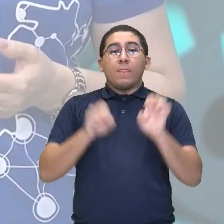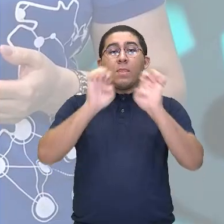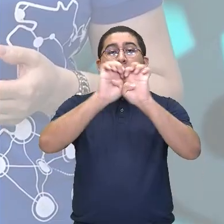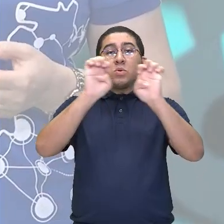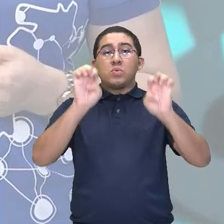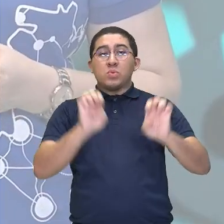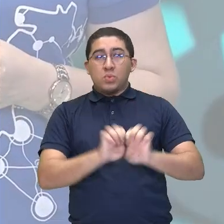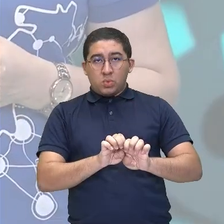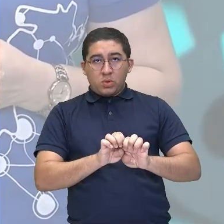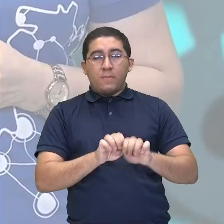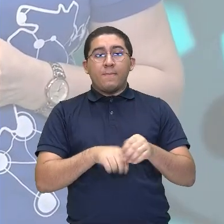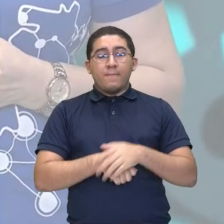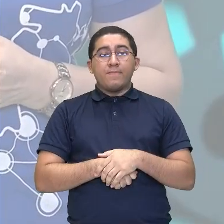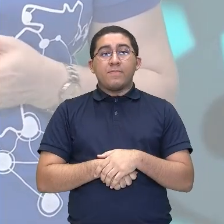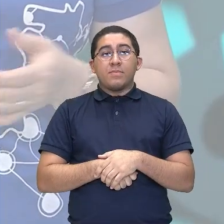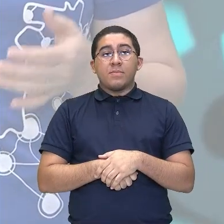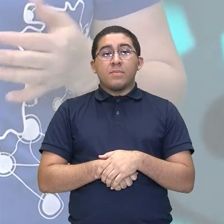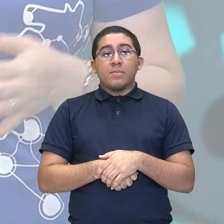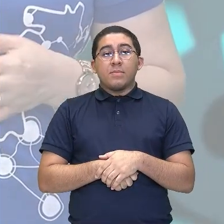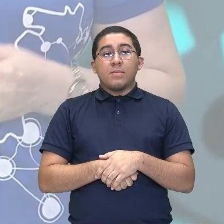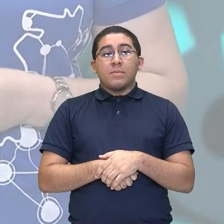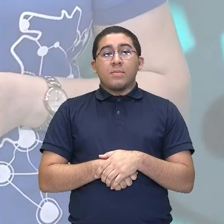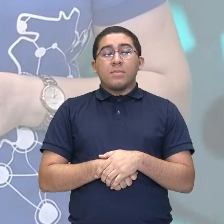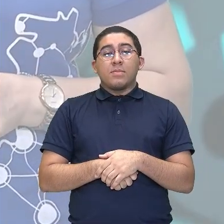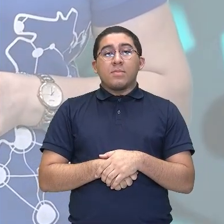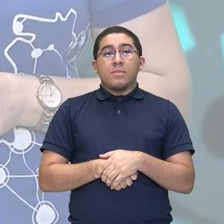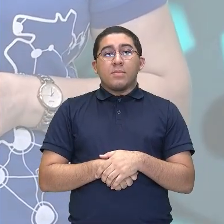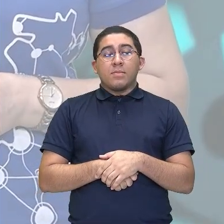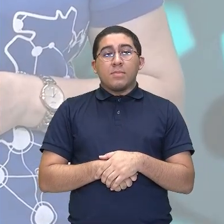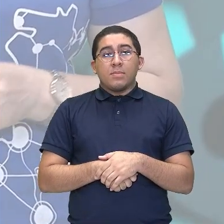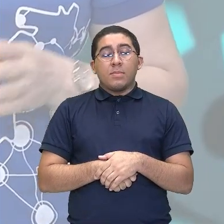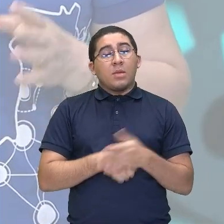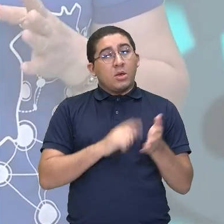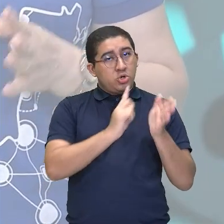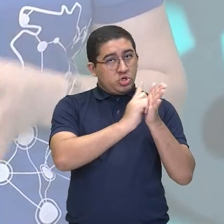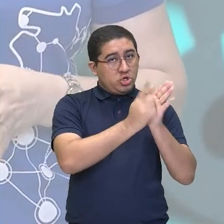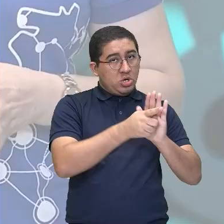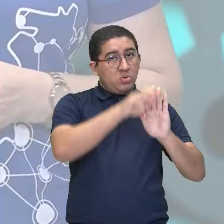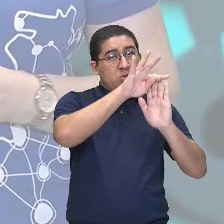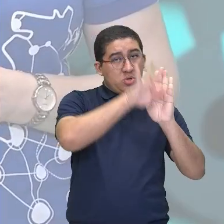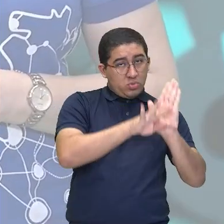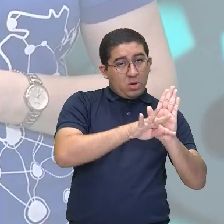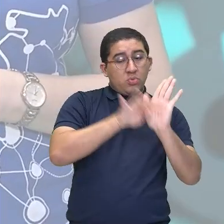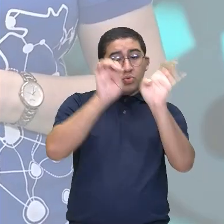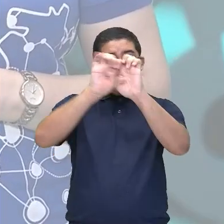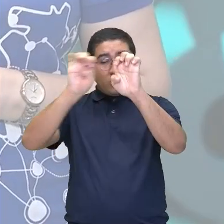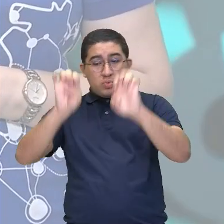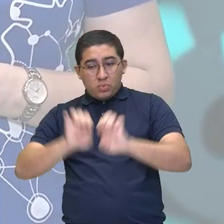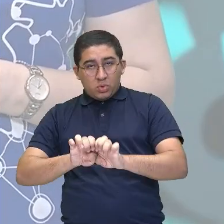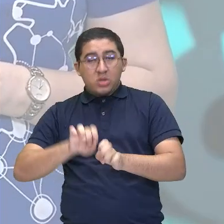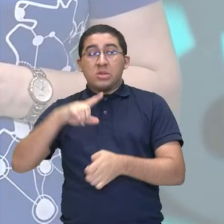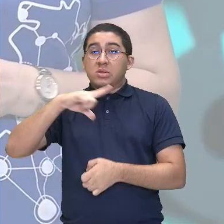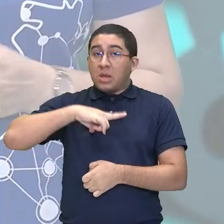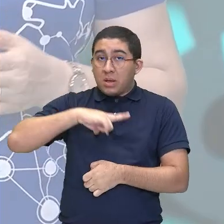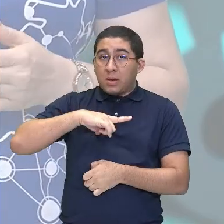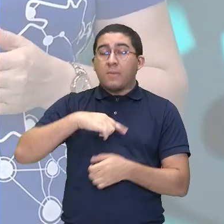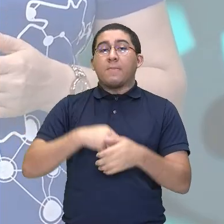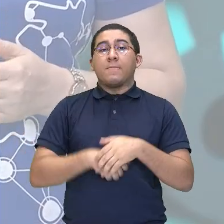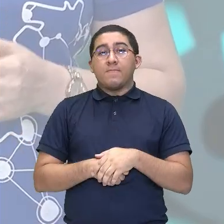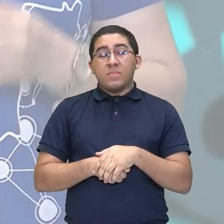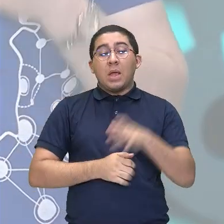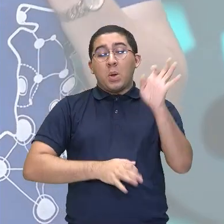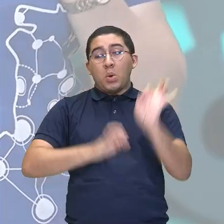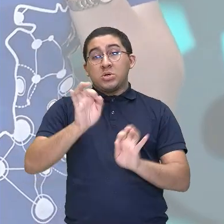gênero textual, né, e ela tem a sua estrutura, a forma organizacional, tanto na